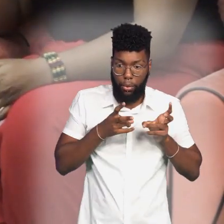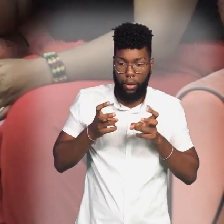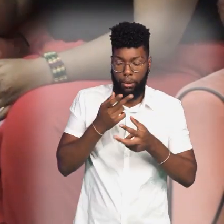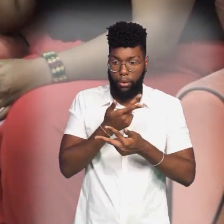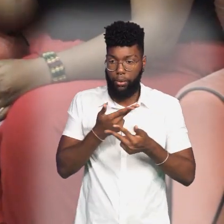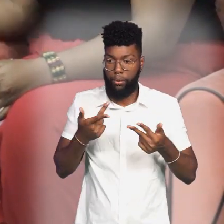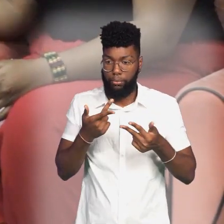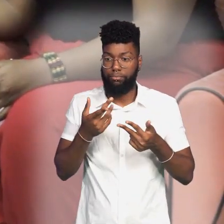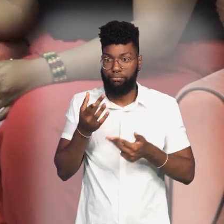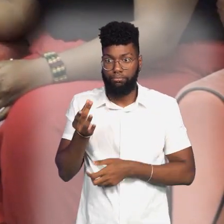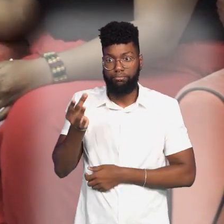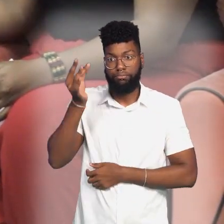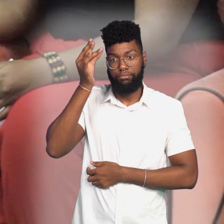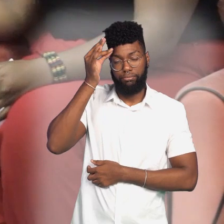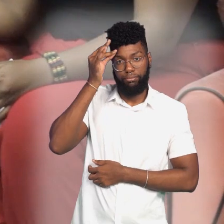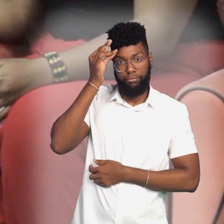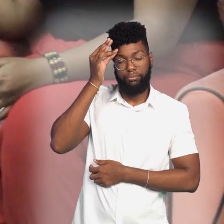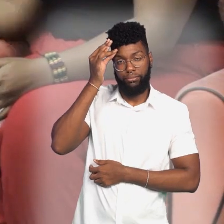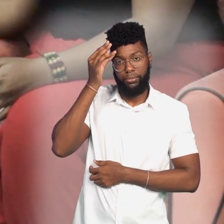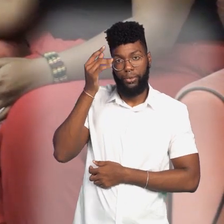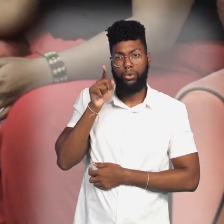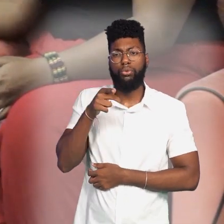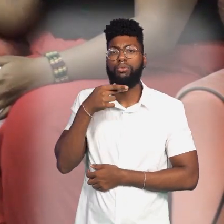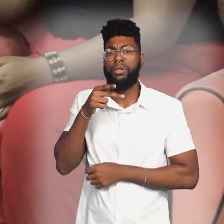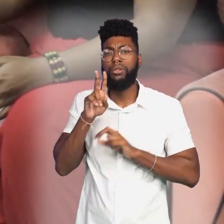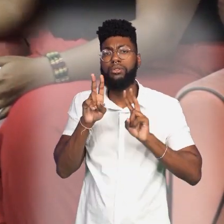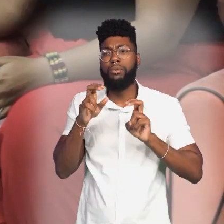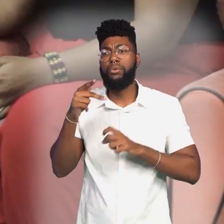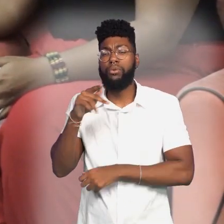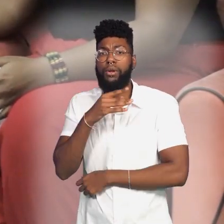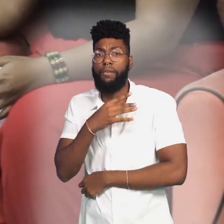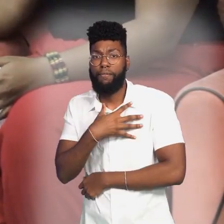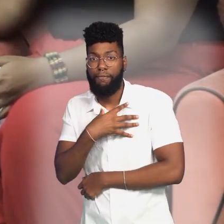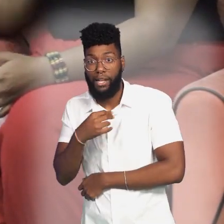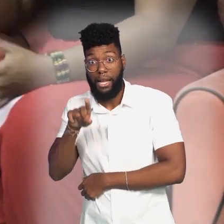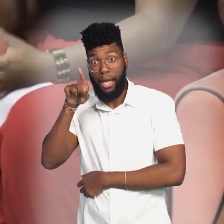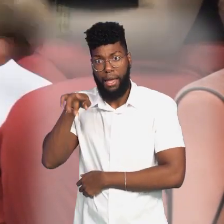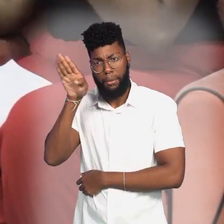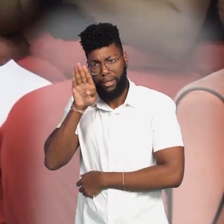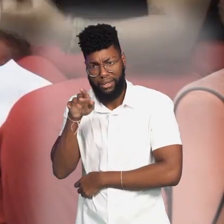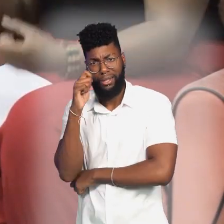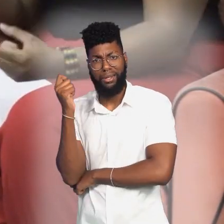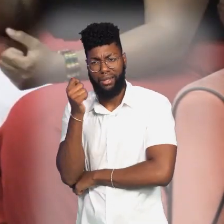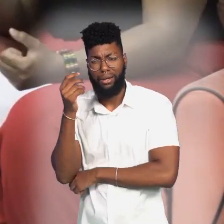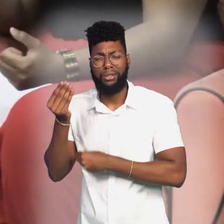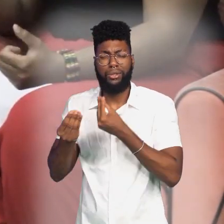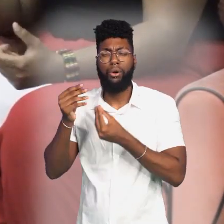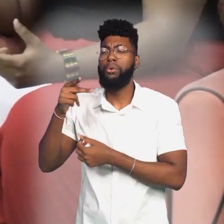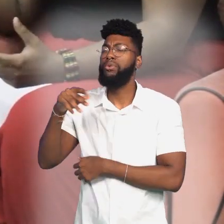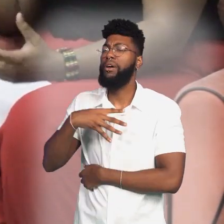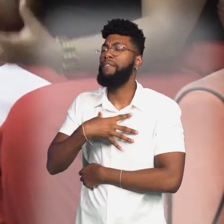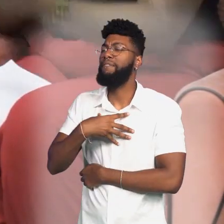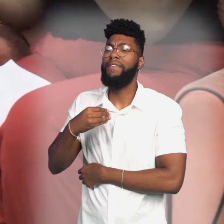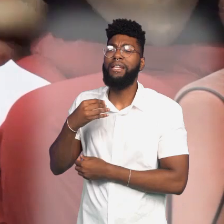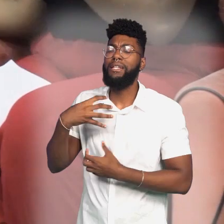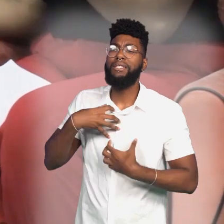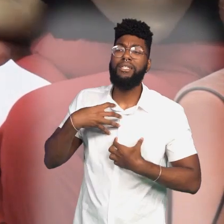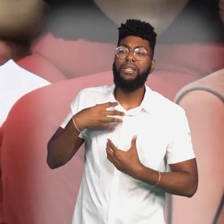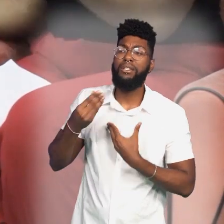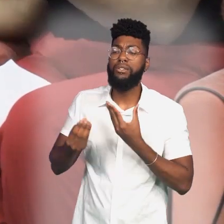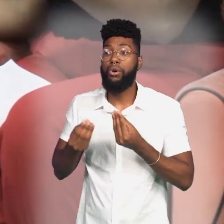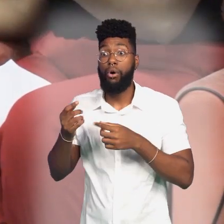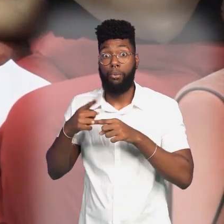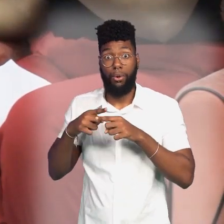mim importante. E aí quando tu fala da tua filha, que é brasileira, que é gaúcha, como é que é pra ela isso também? Porque o